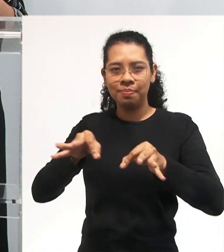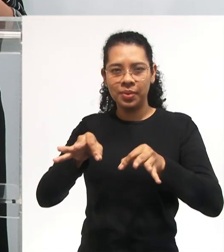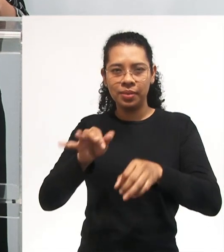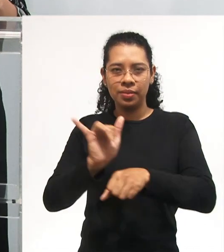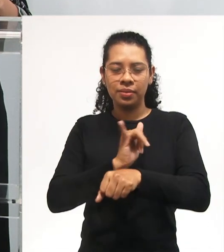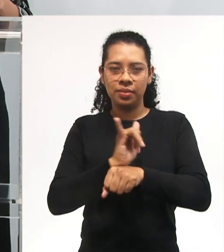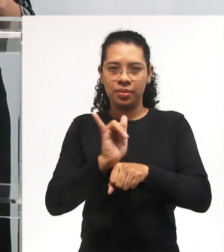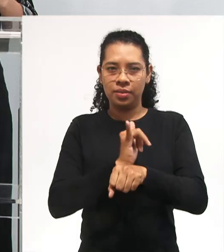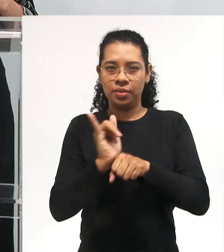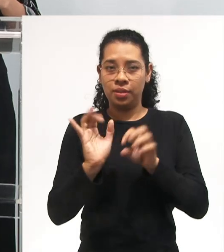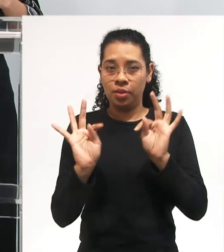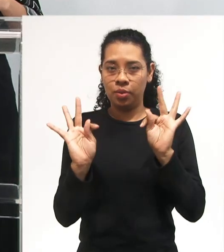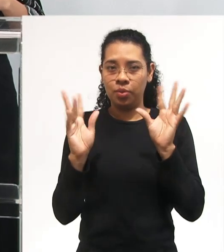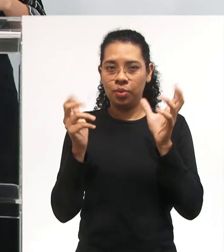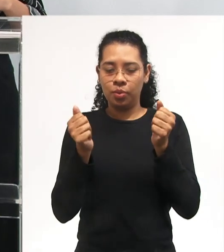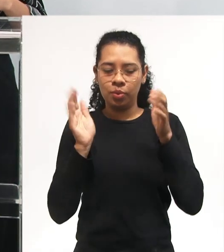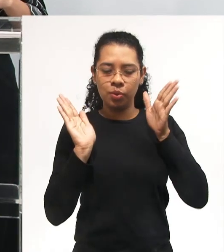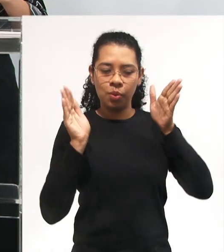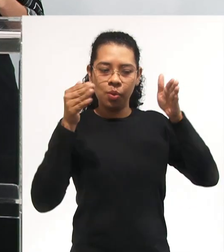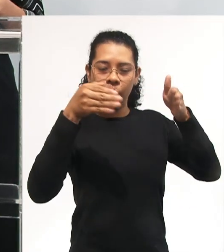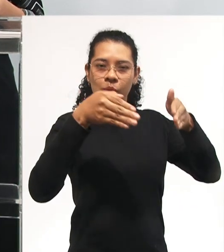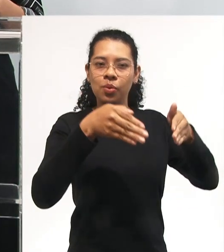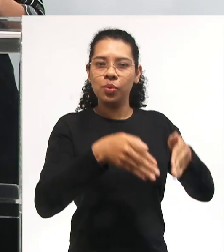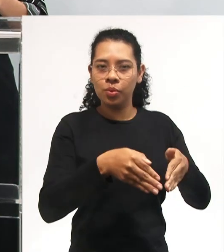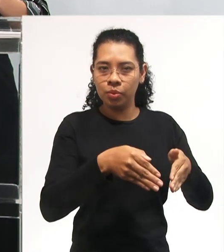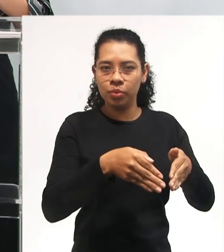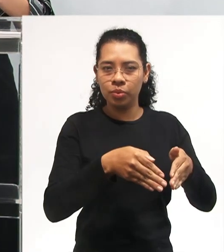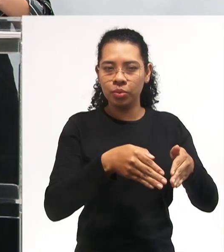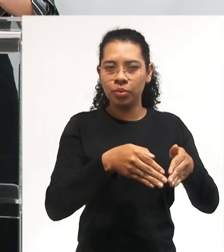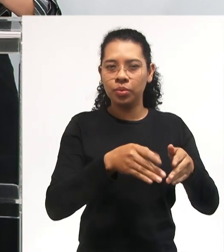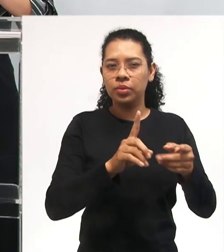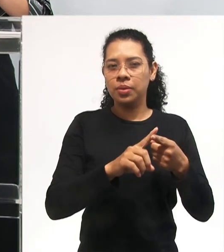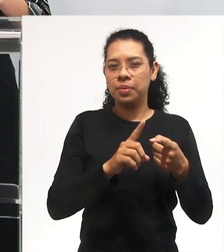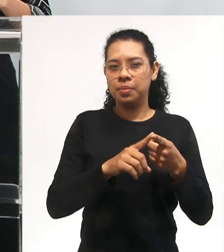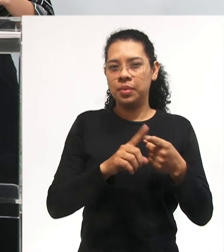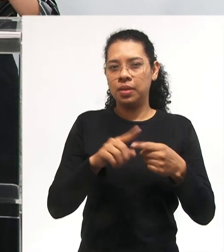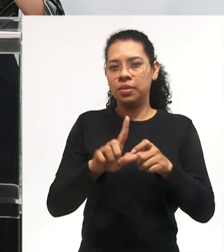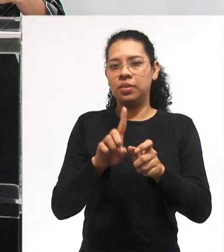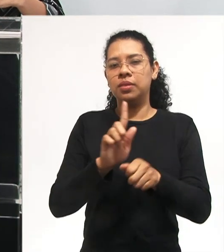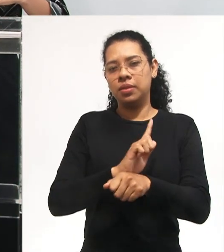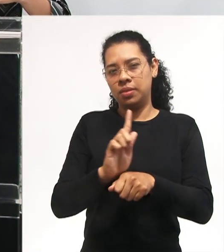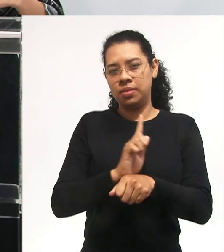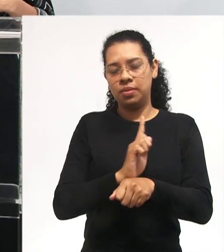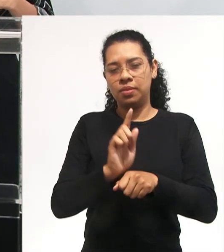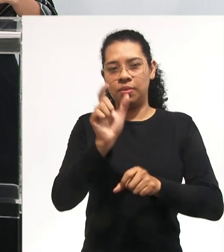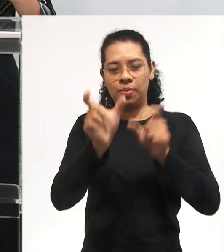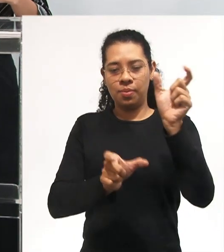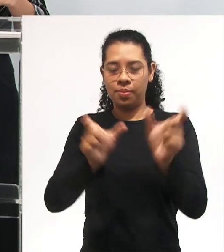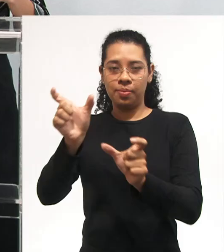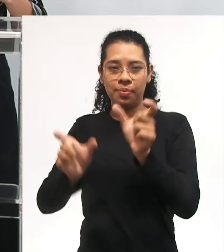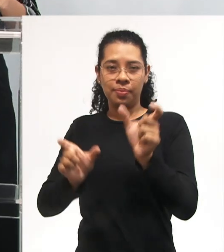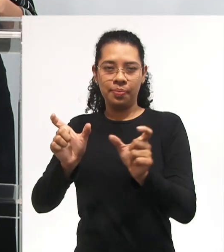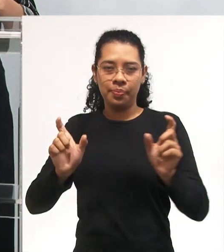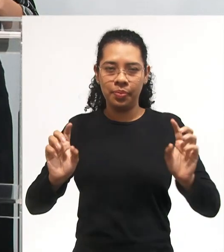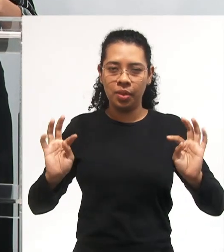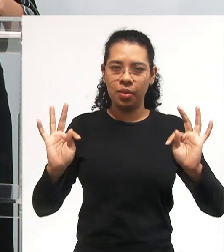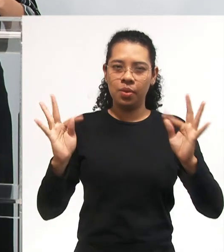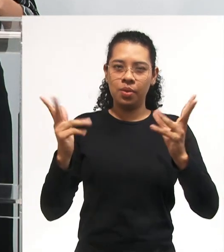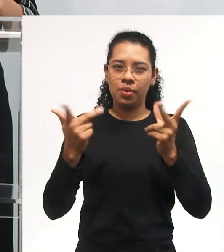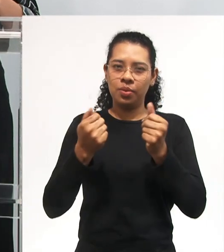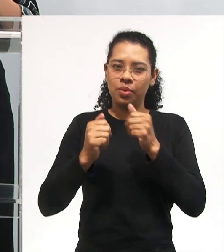incluída dentro da gestão de pessoas. Mas você deve estar se perguntando, com todo esse histórico, toda essa